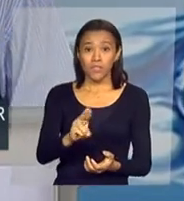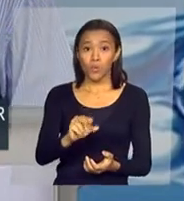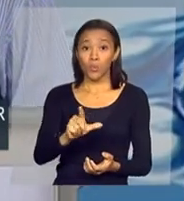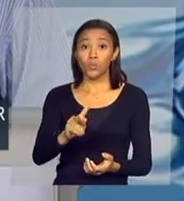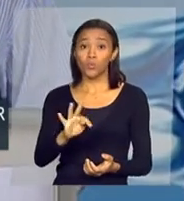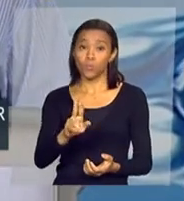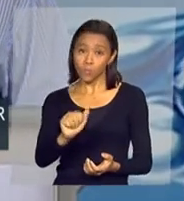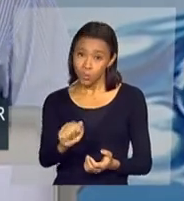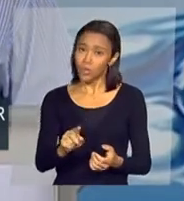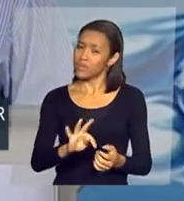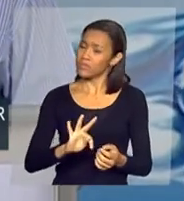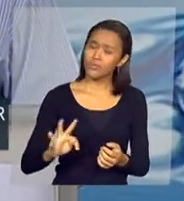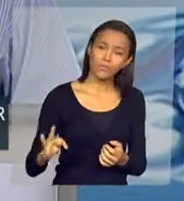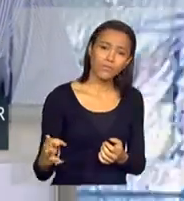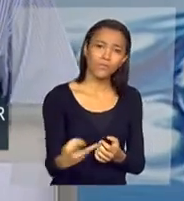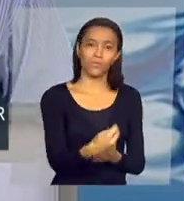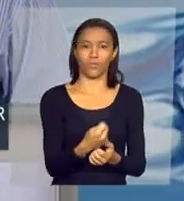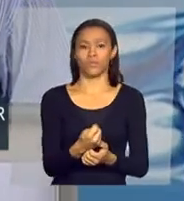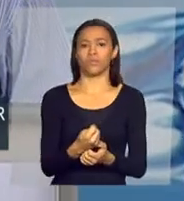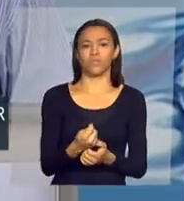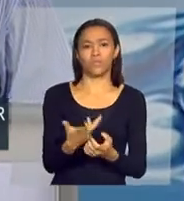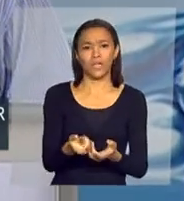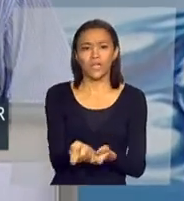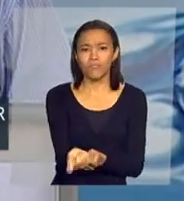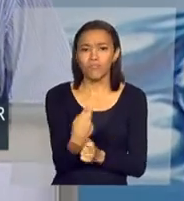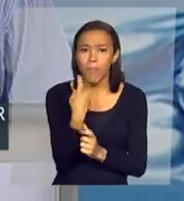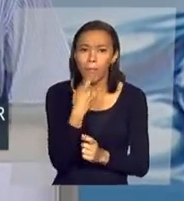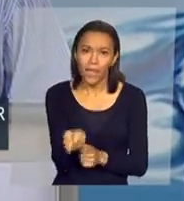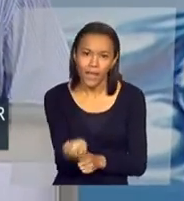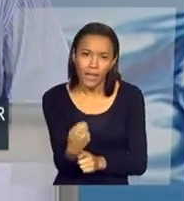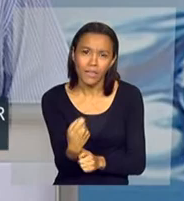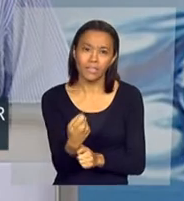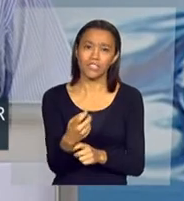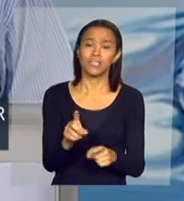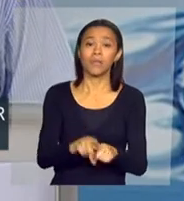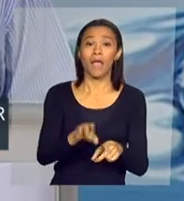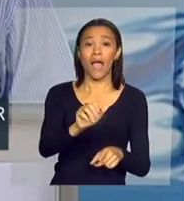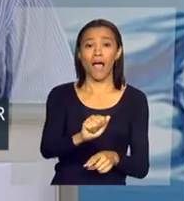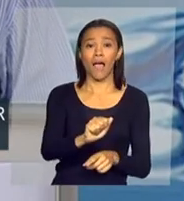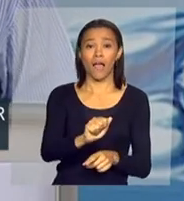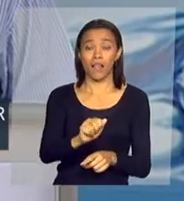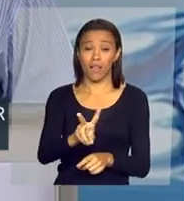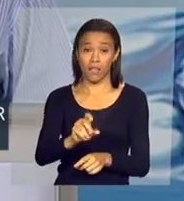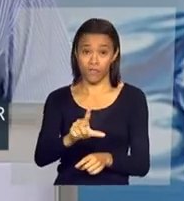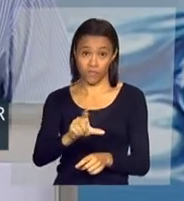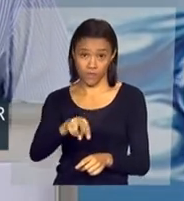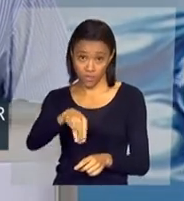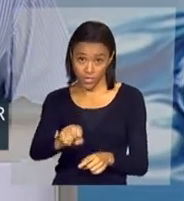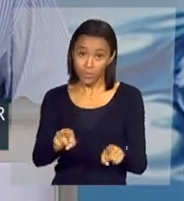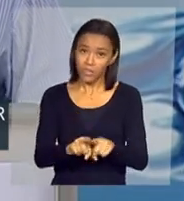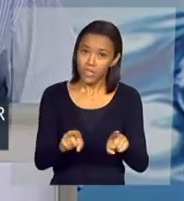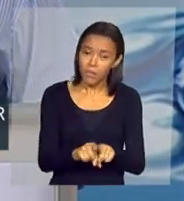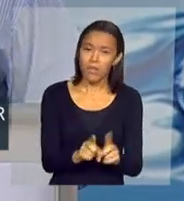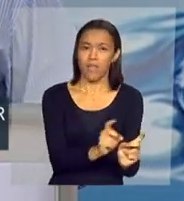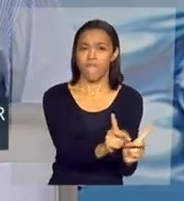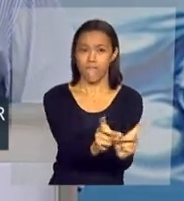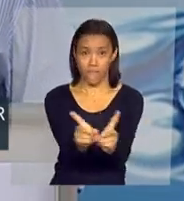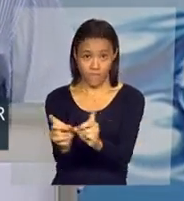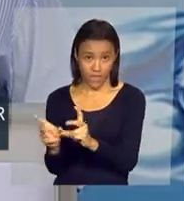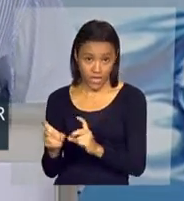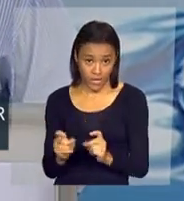de todas as suas etapas, desde o desenvolvimento de alevinos, a filetação e comercialização